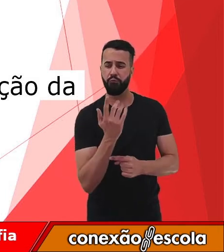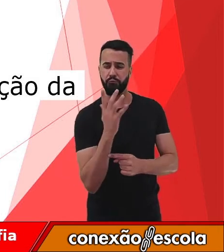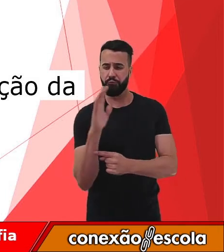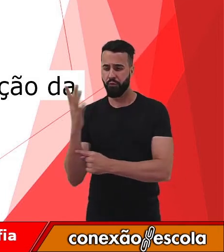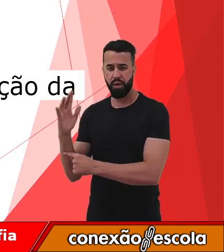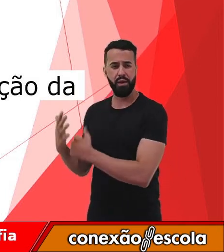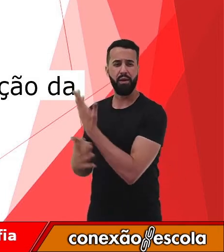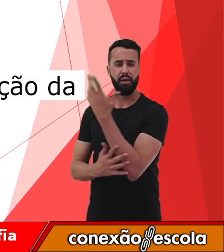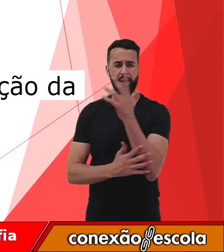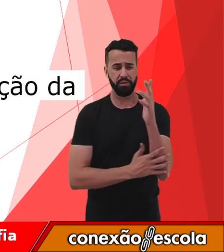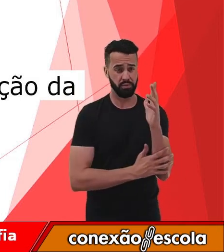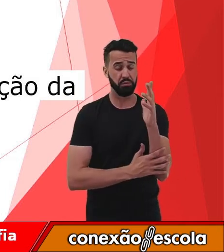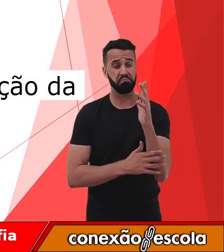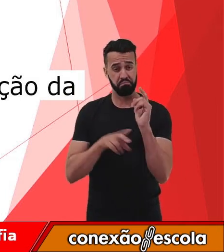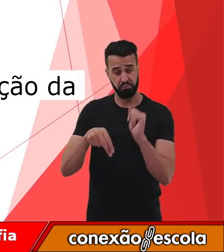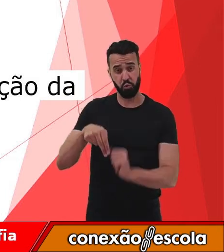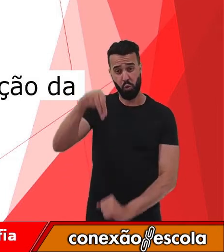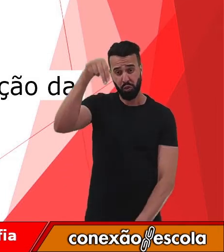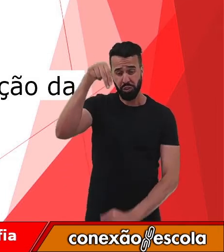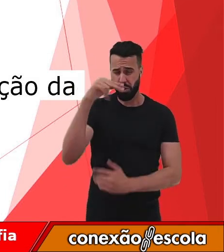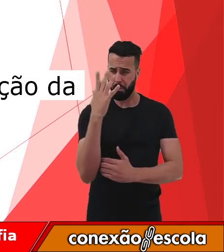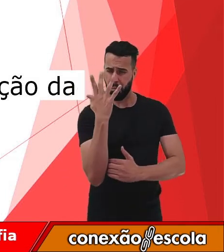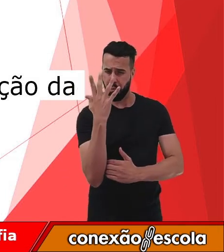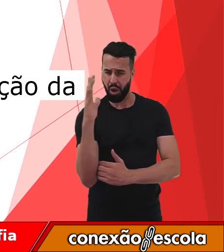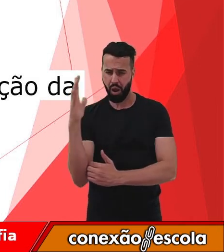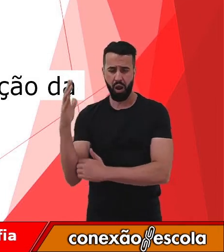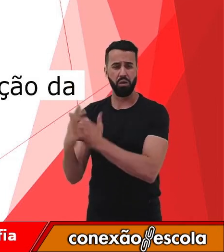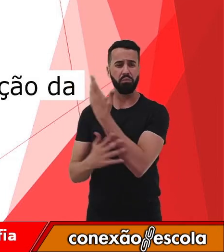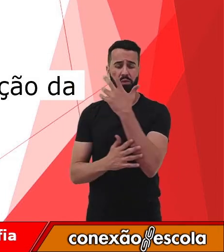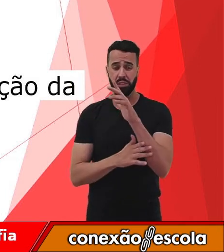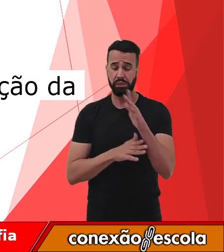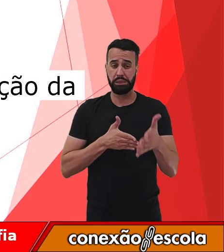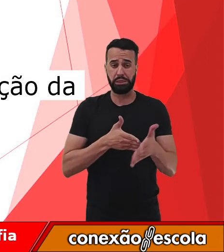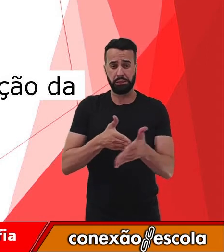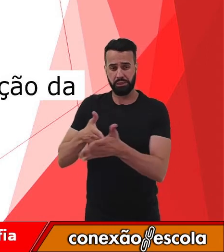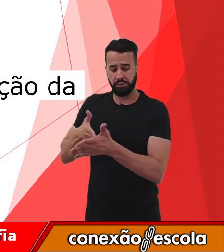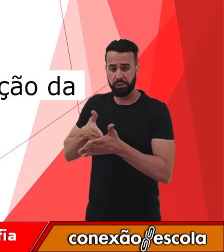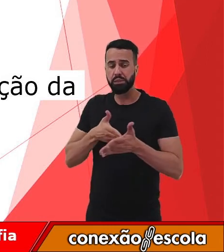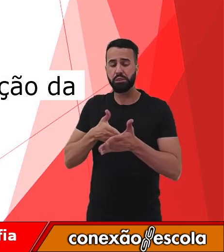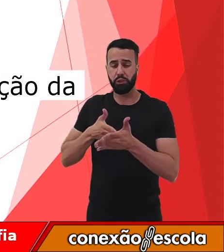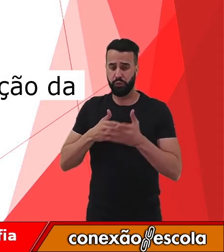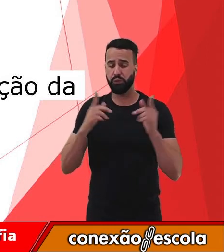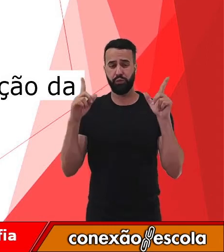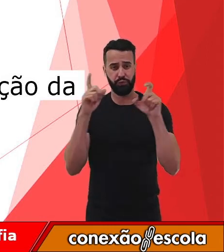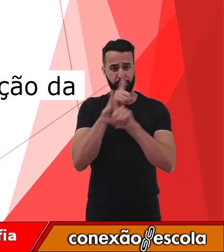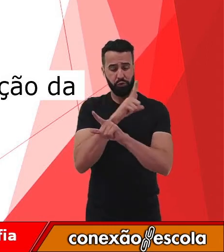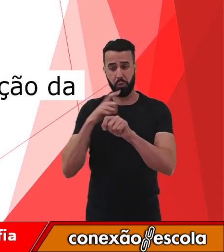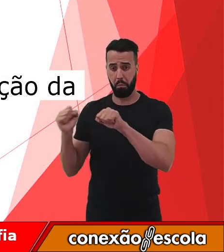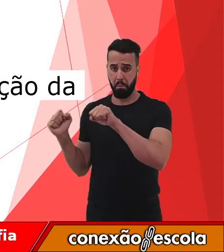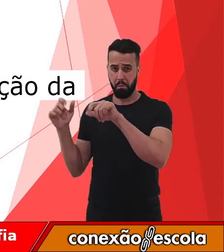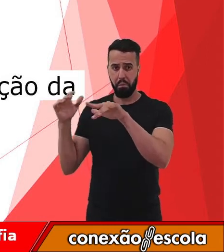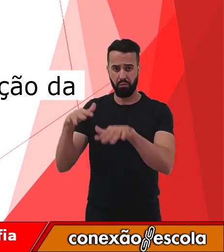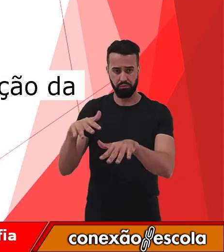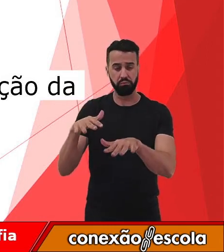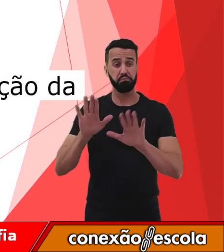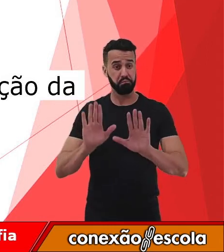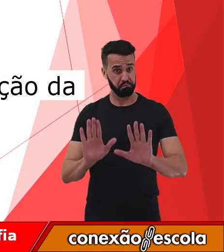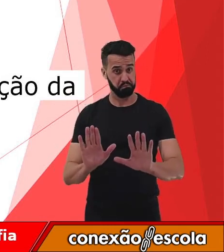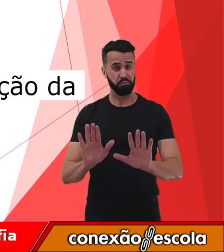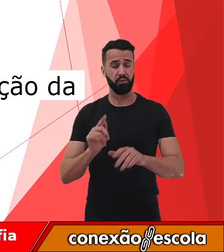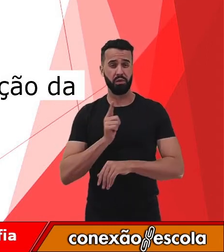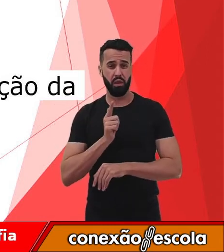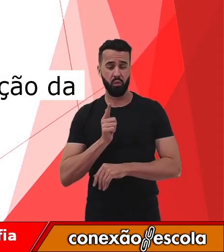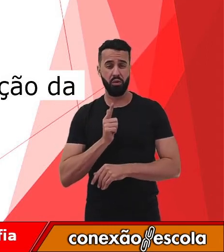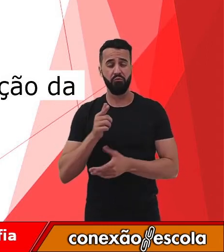floresta densa na região norte do país é um fator repulsivo para a ocupação. Além disso, a ausência